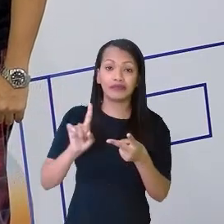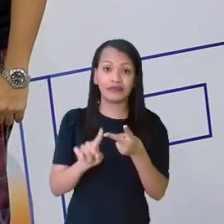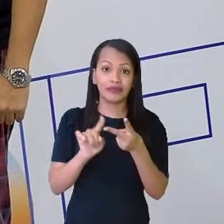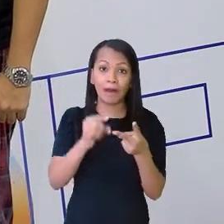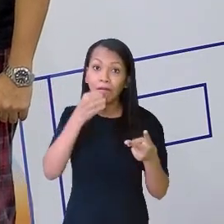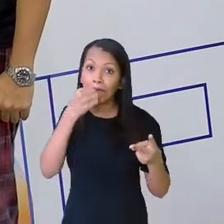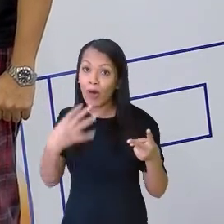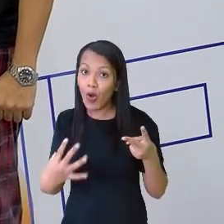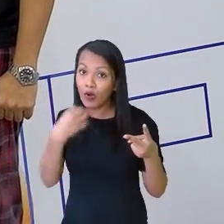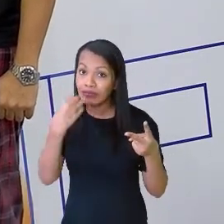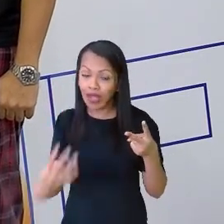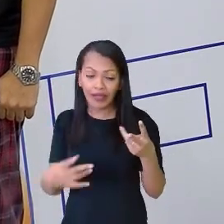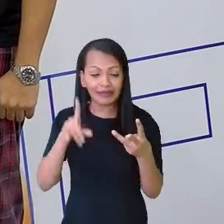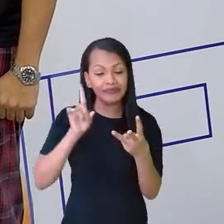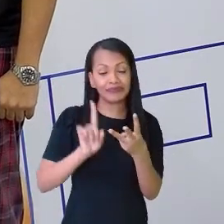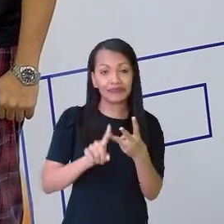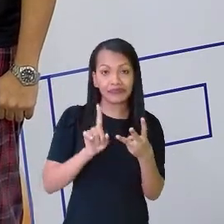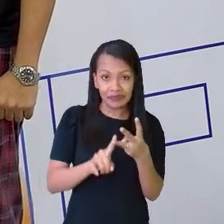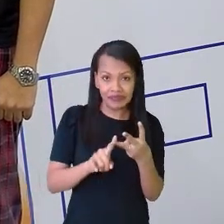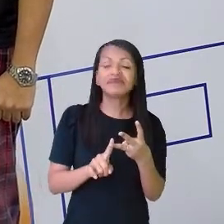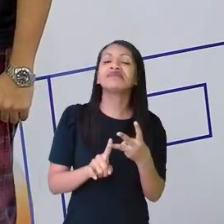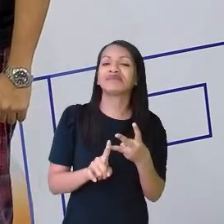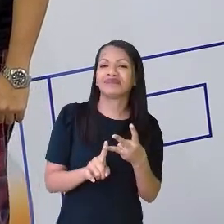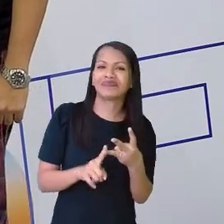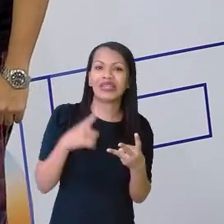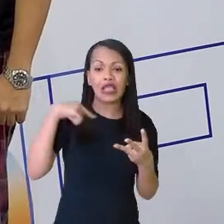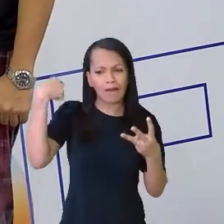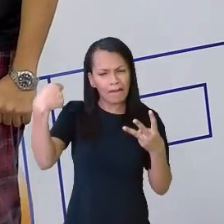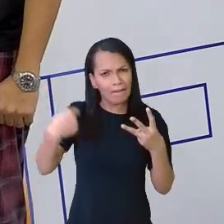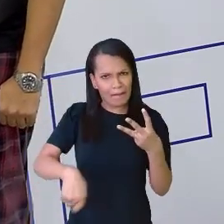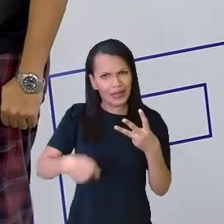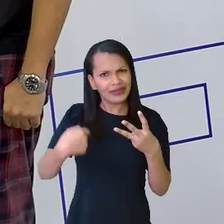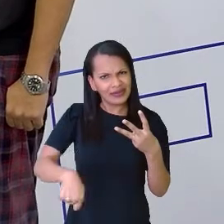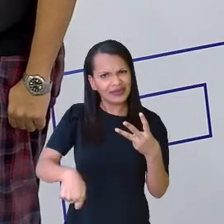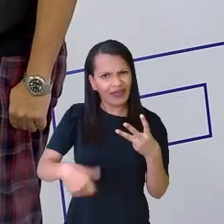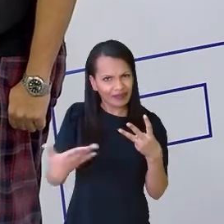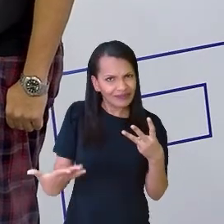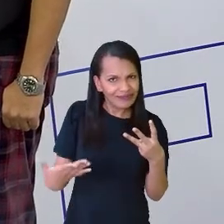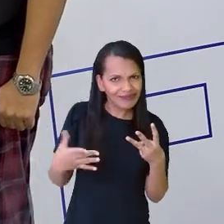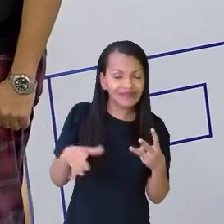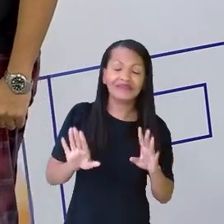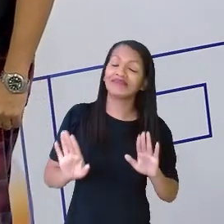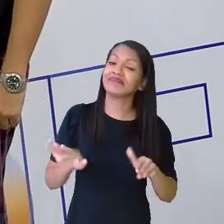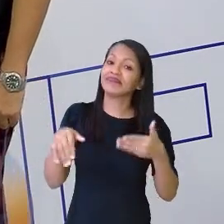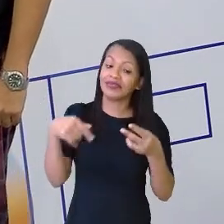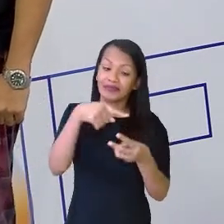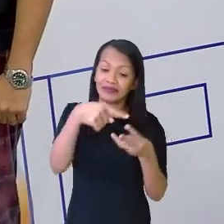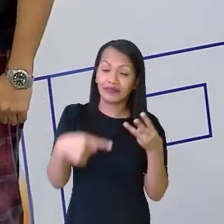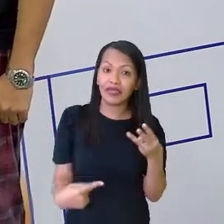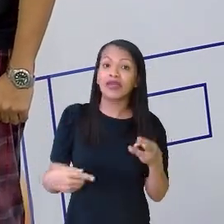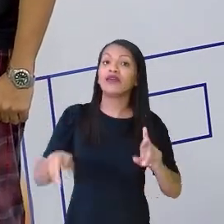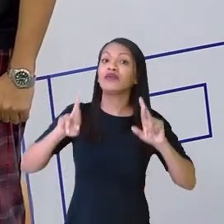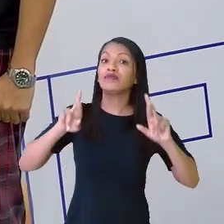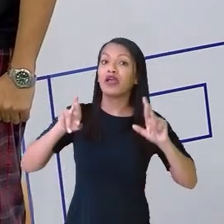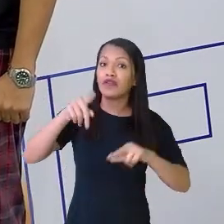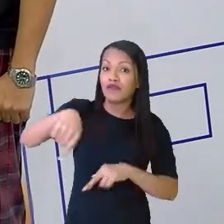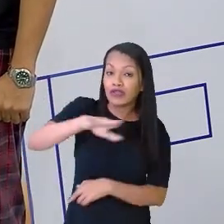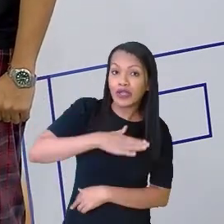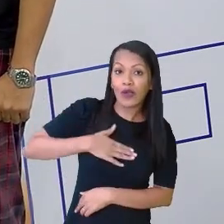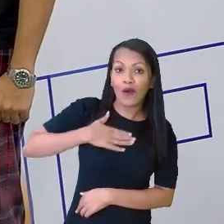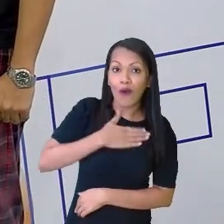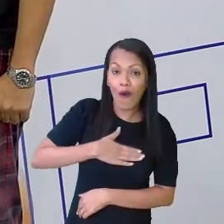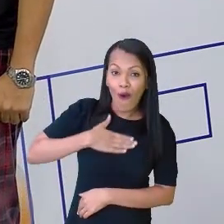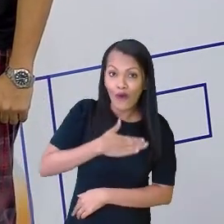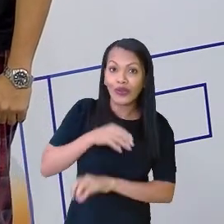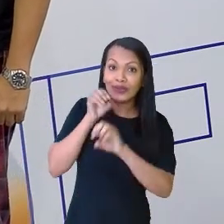bondade e a peneira da necessidade. Então, espero que você tenha gostado desse